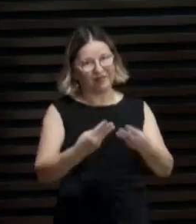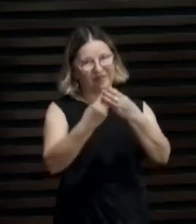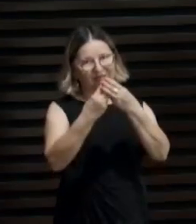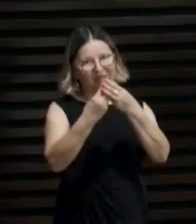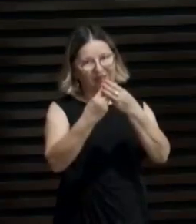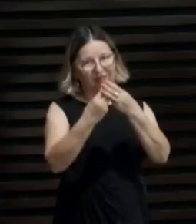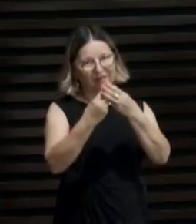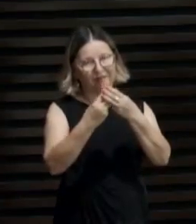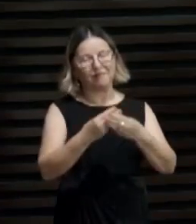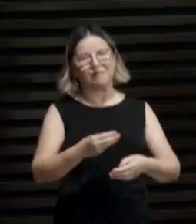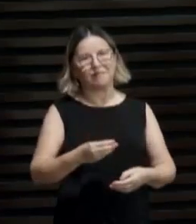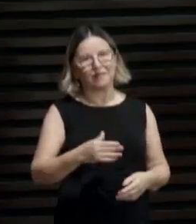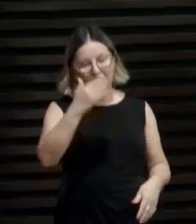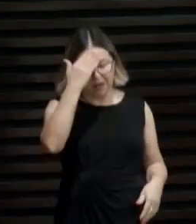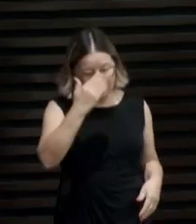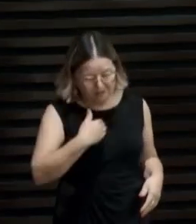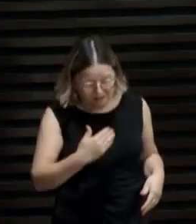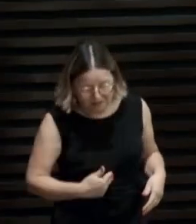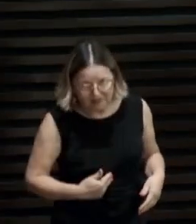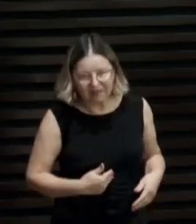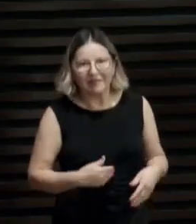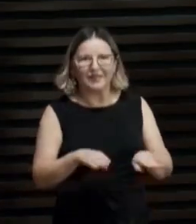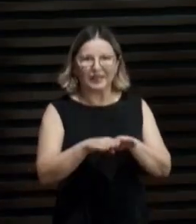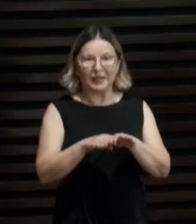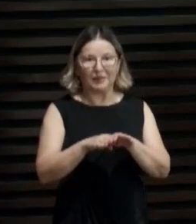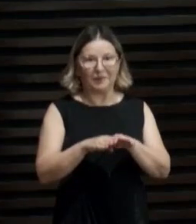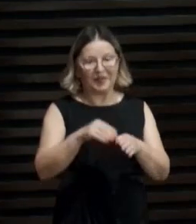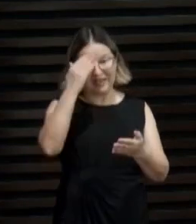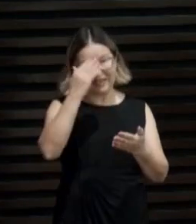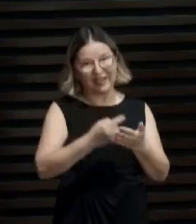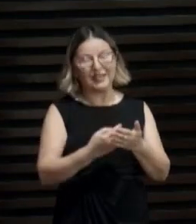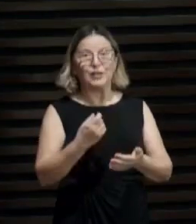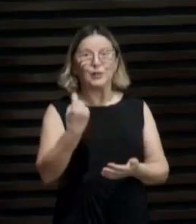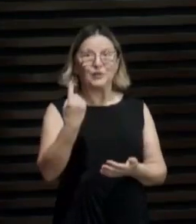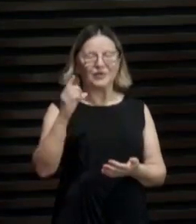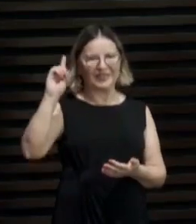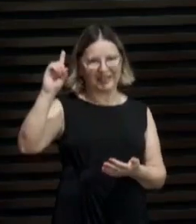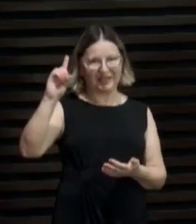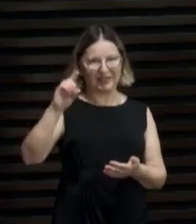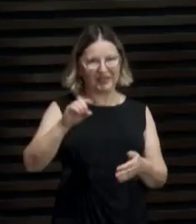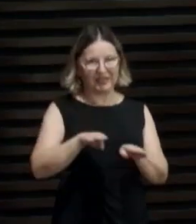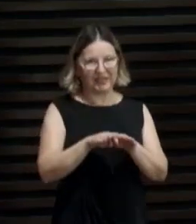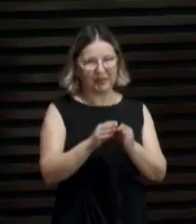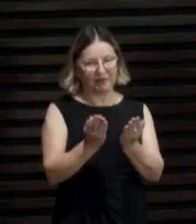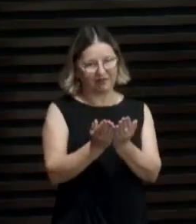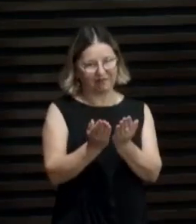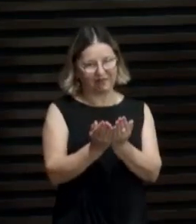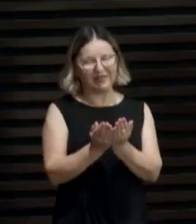Os muçulmanos também acreditam num Deus, e os cristãos. São as religiões